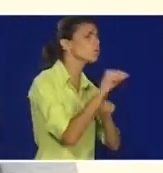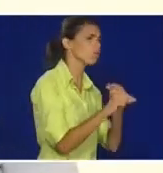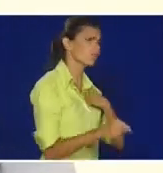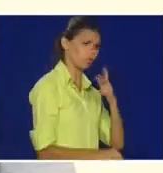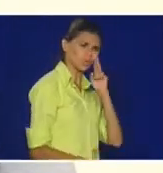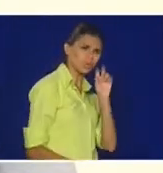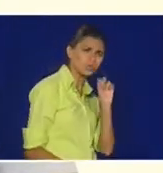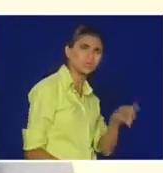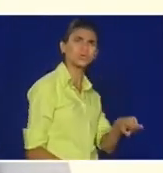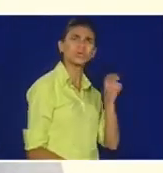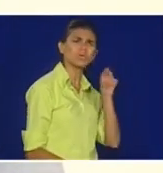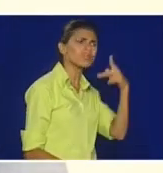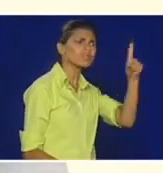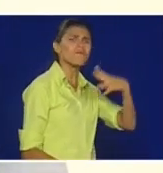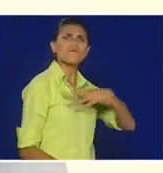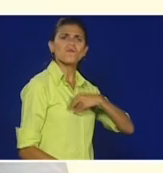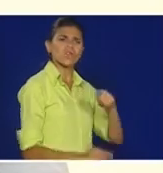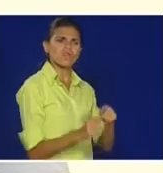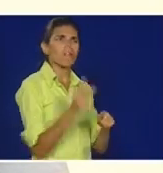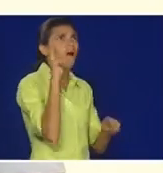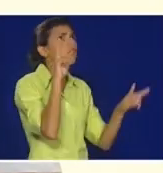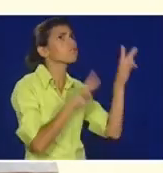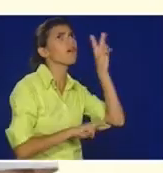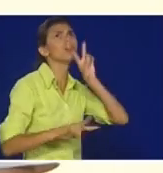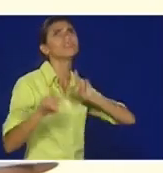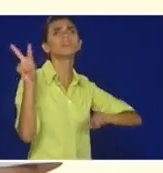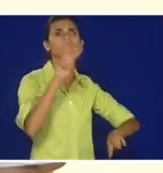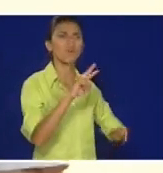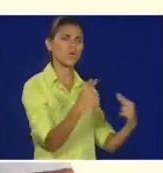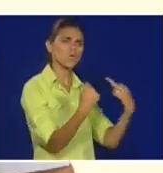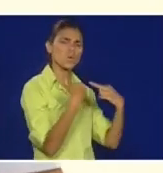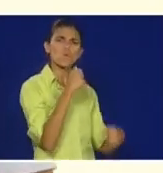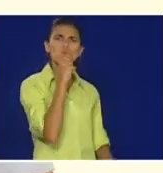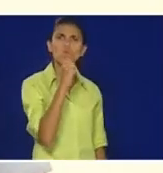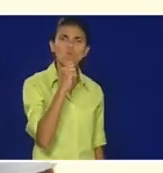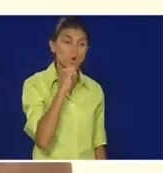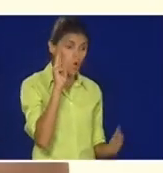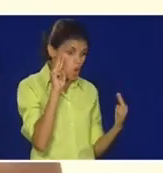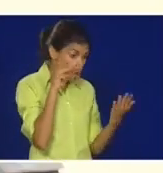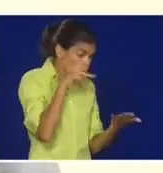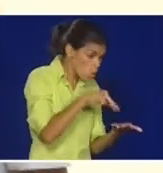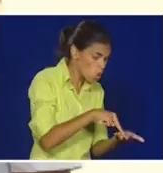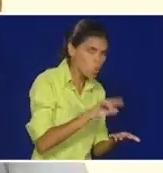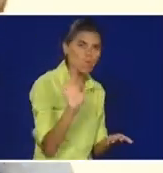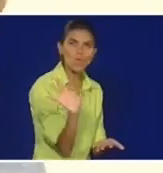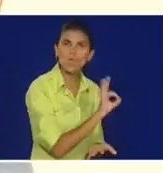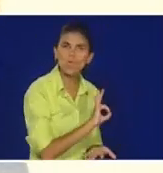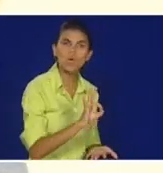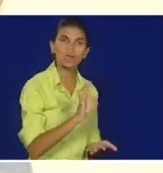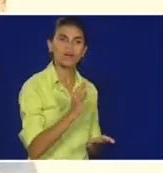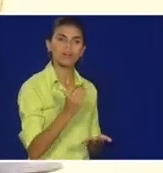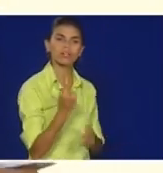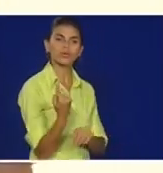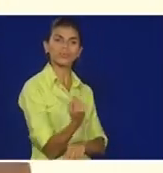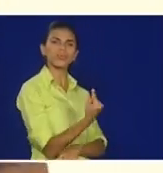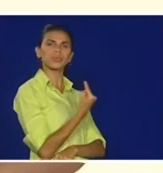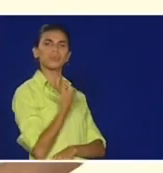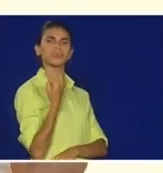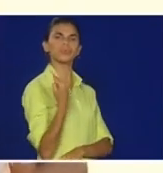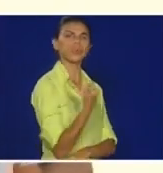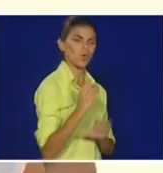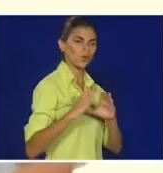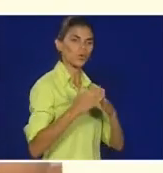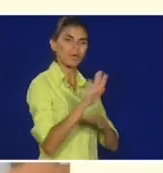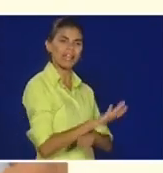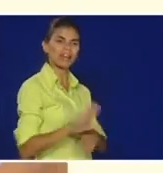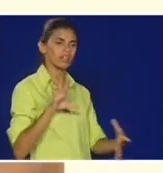Leonardo ficava desatento, não se concentrava, ficava afastado das outras crianças, não se integrava.